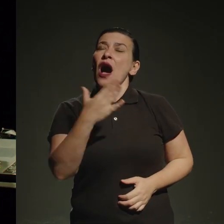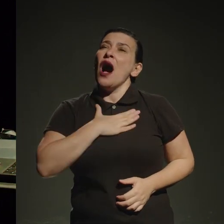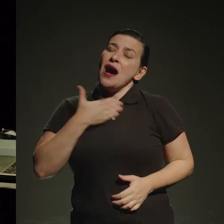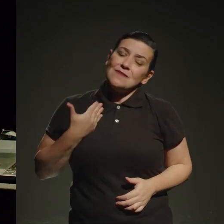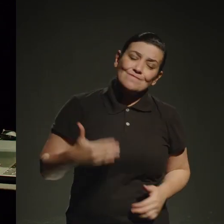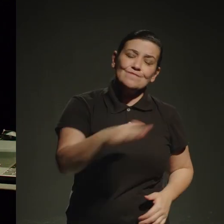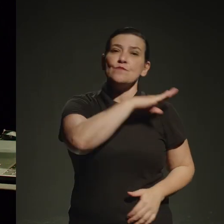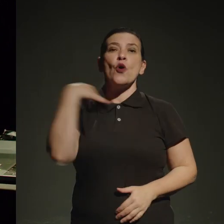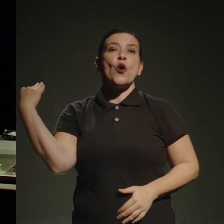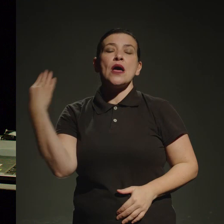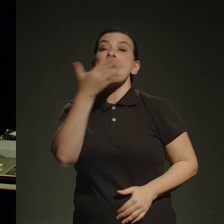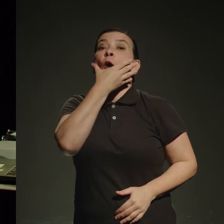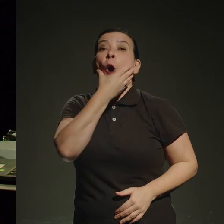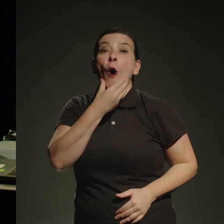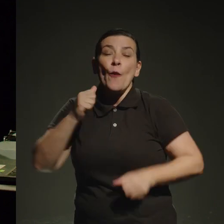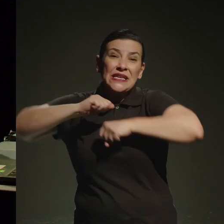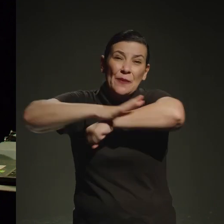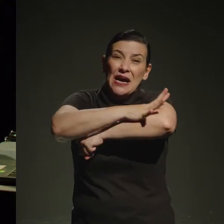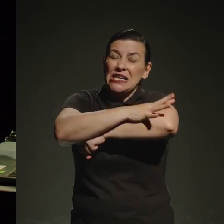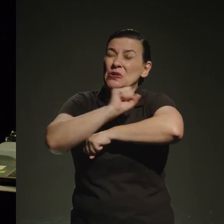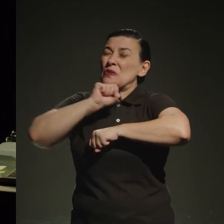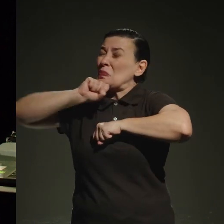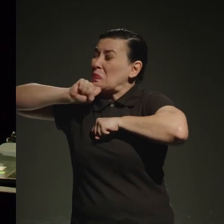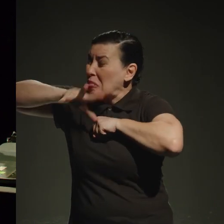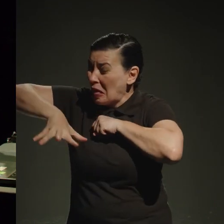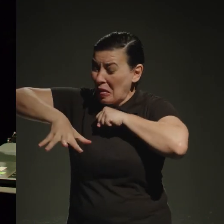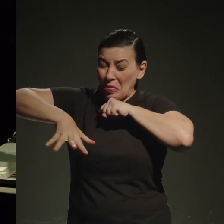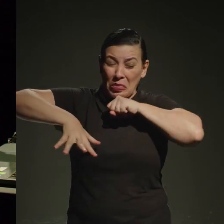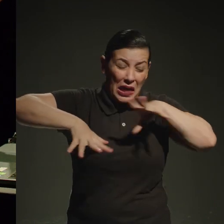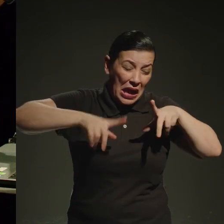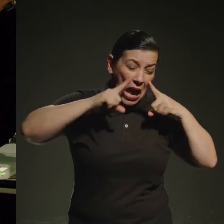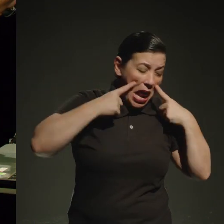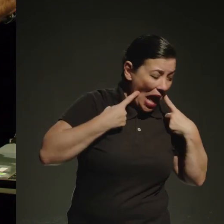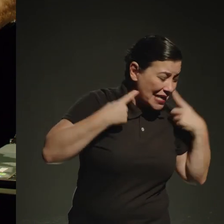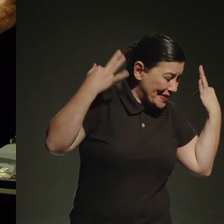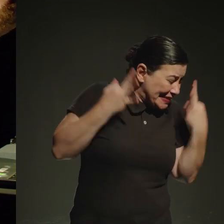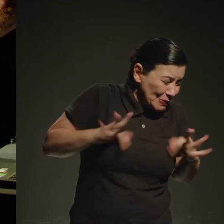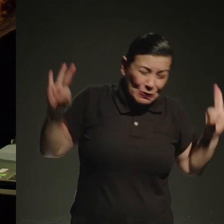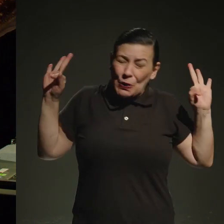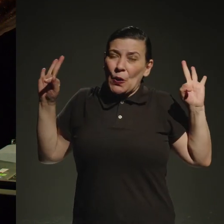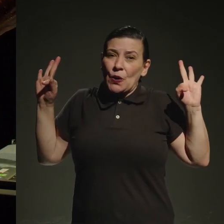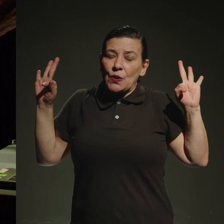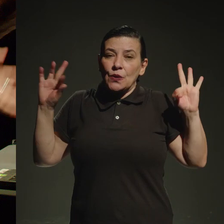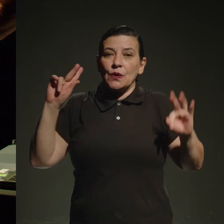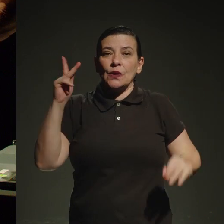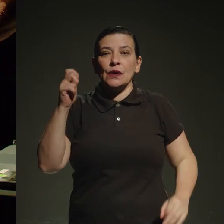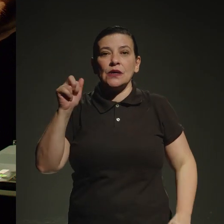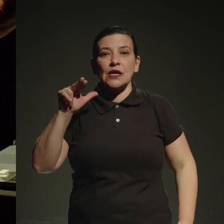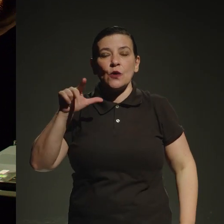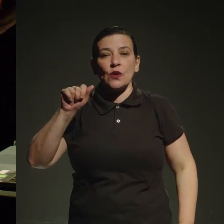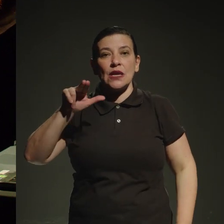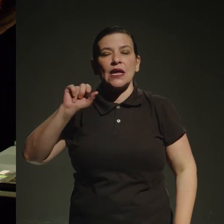aguento o vivo. Ai, Quixote. Que me muero. Homem da Mancha. O vômito, além do vômito, a